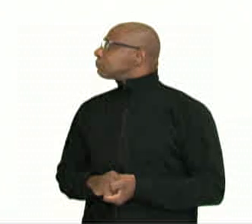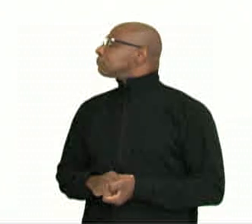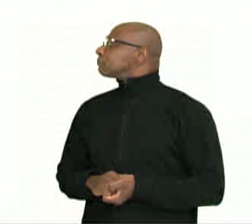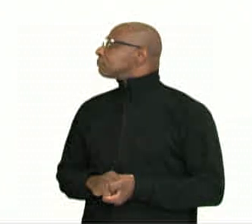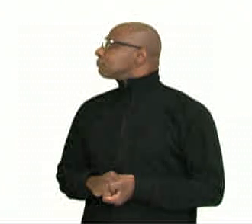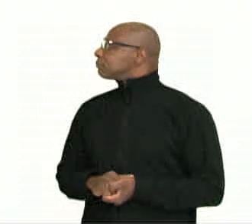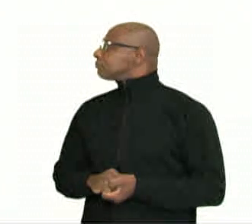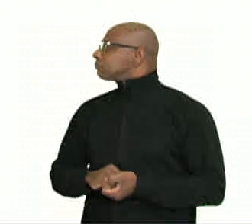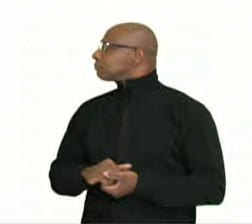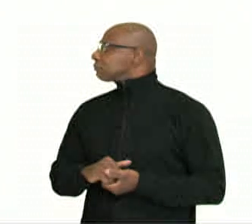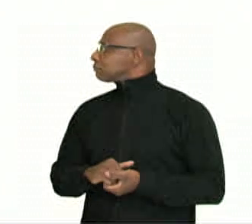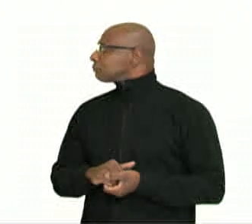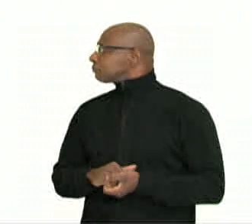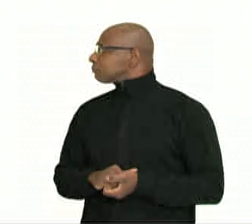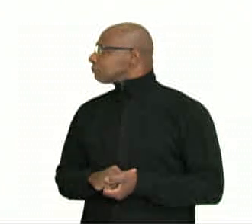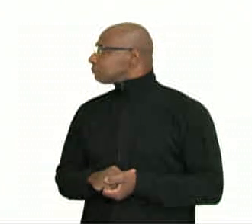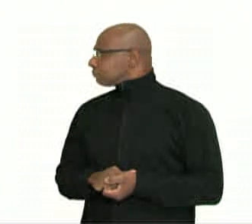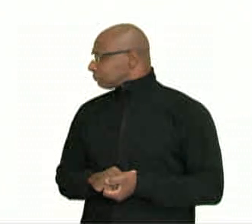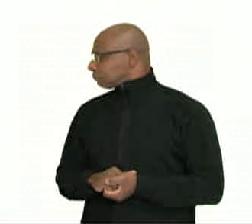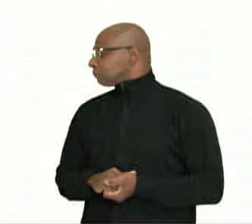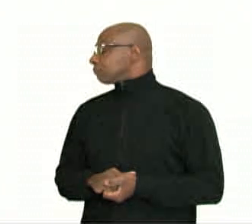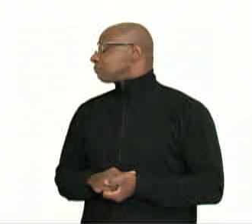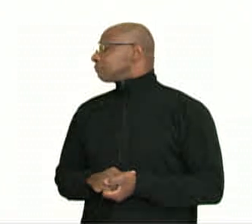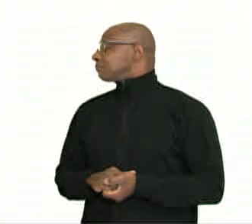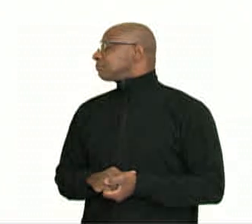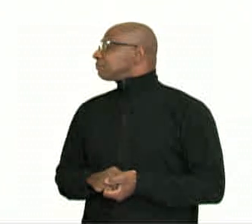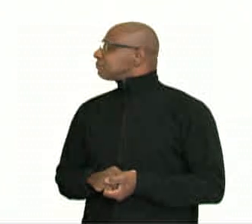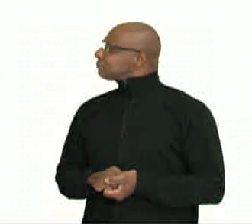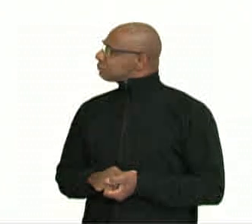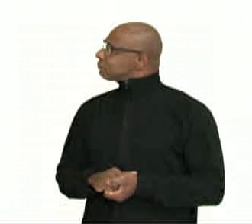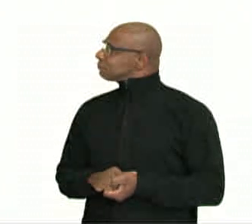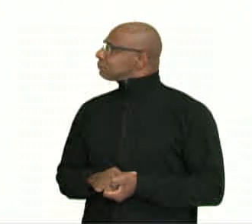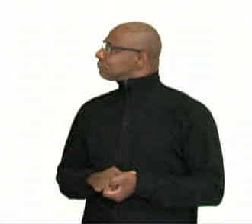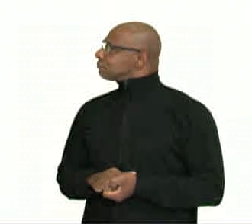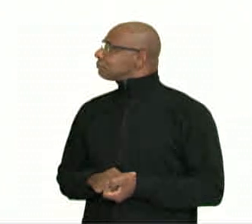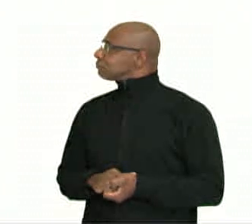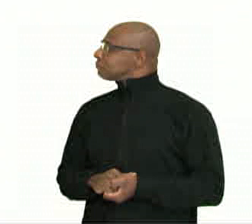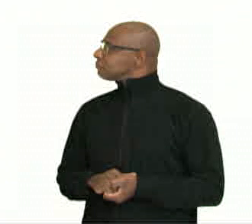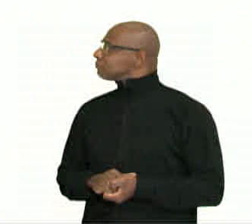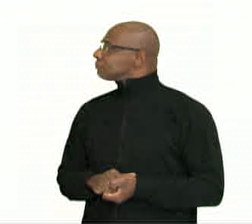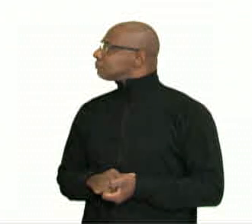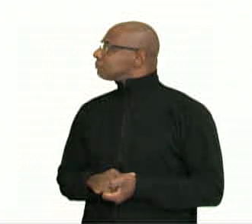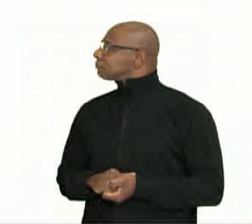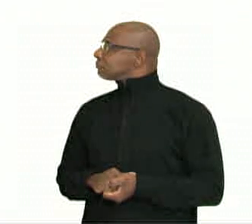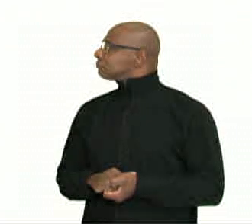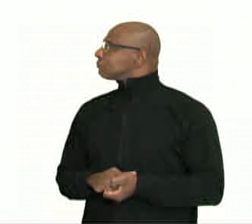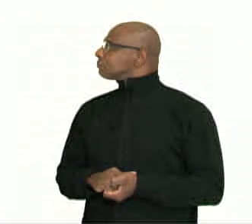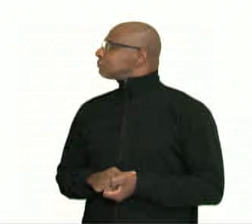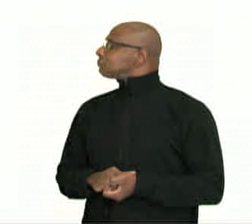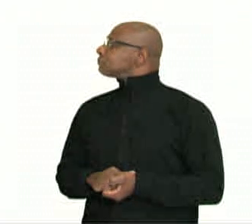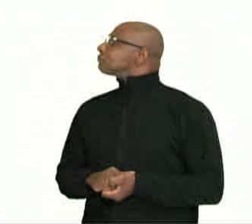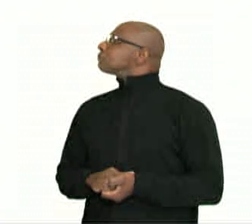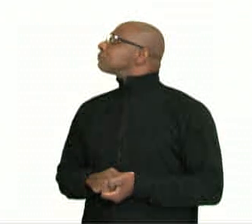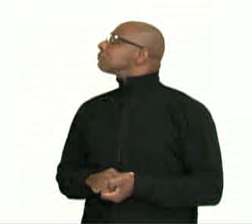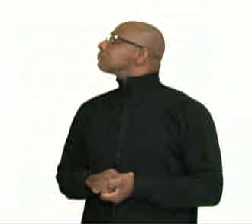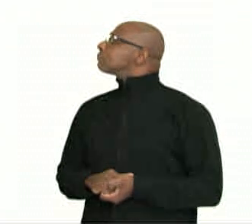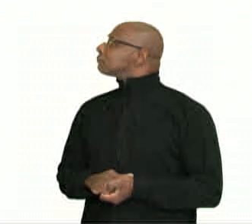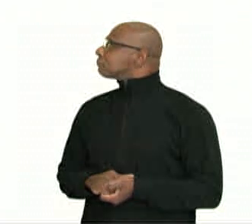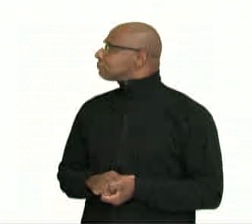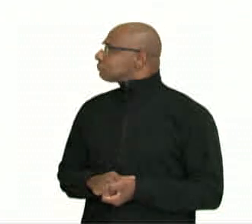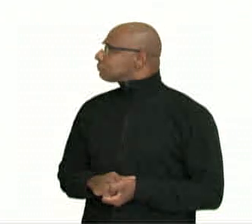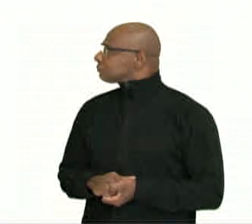entertainer who produce videos for the video sharing website YouTube, sometimes being supported by